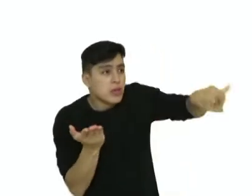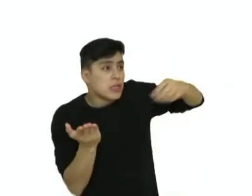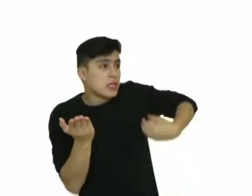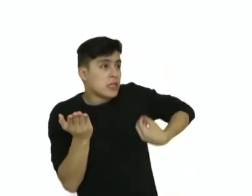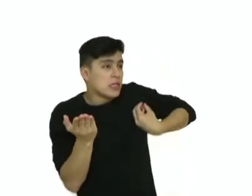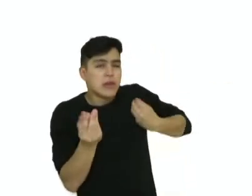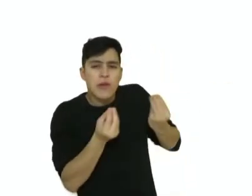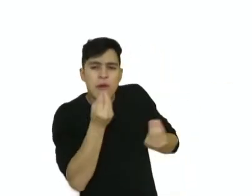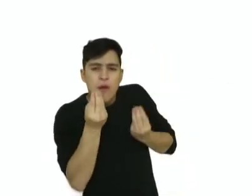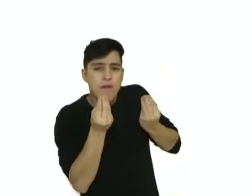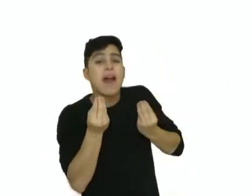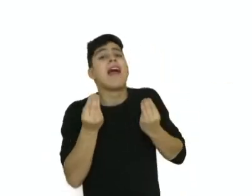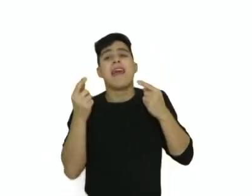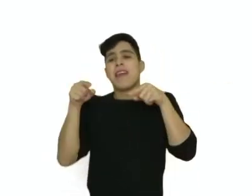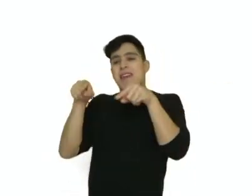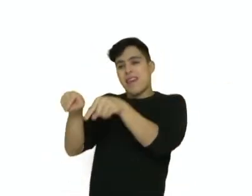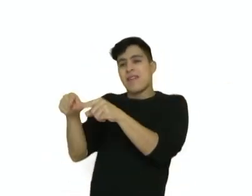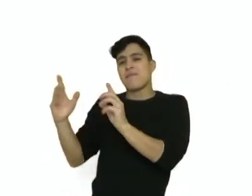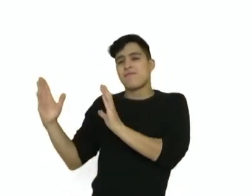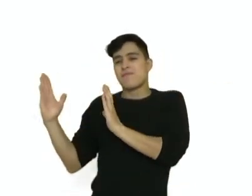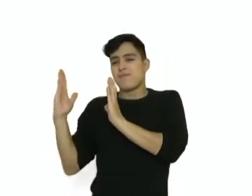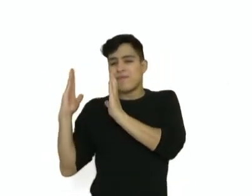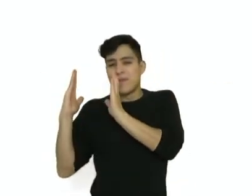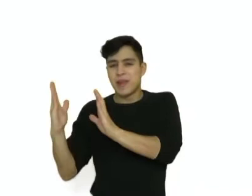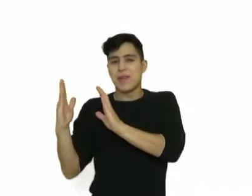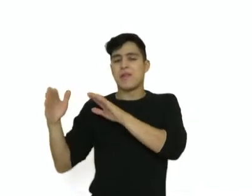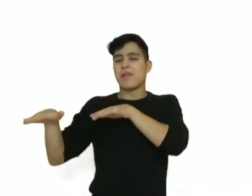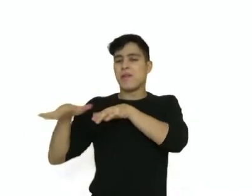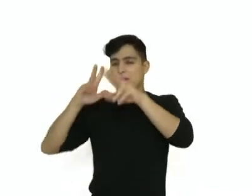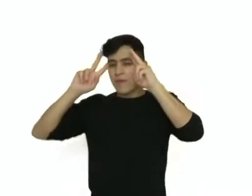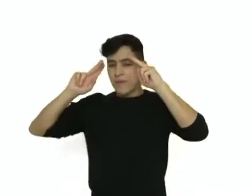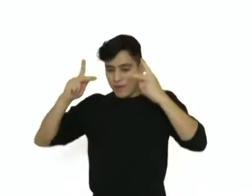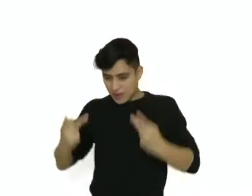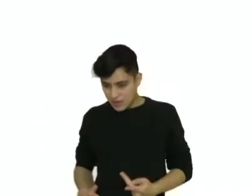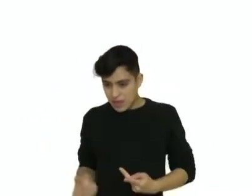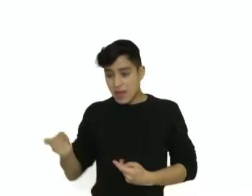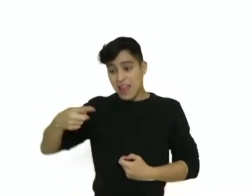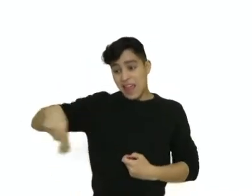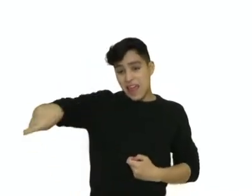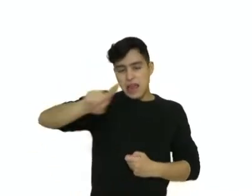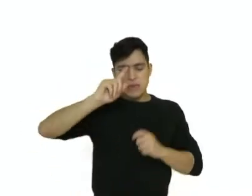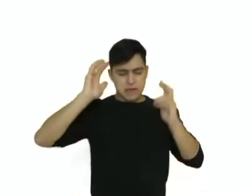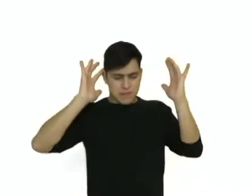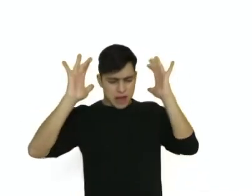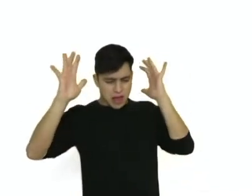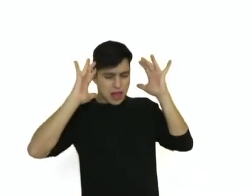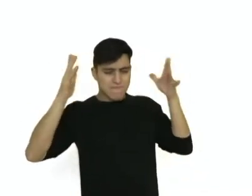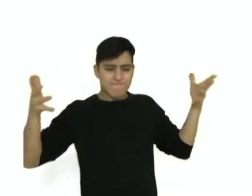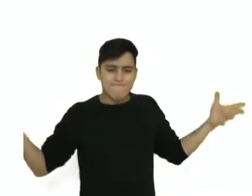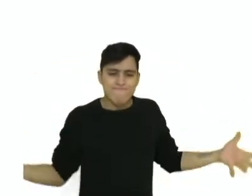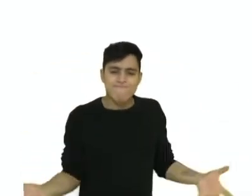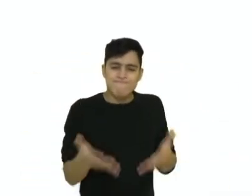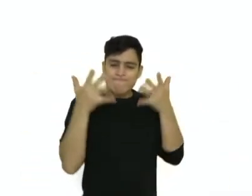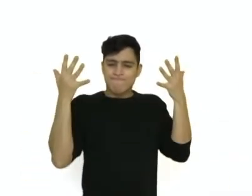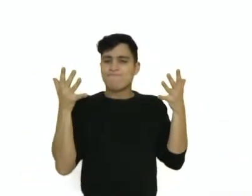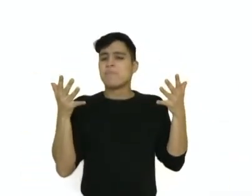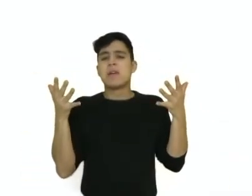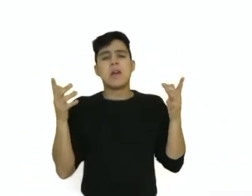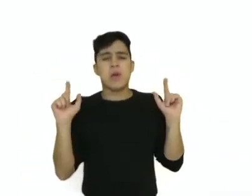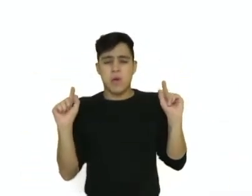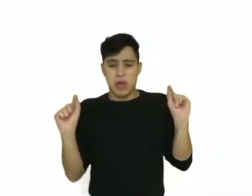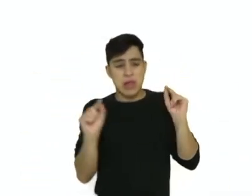impulsionado e se deve em parte ao movimento humanista. O pensamento humanista resultou de um afastamento